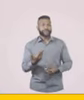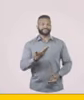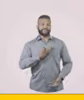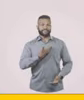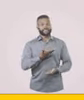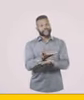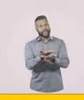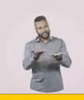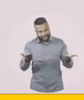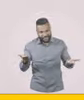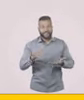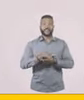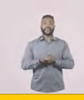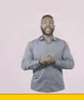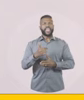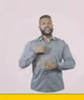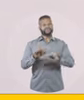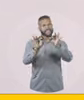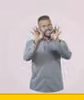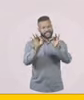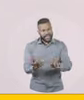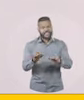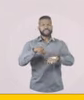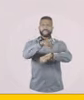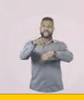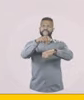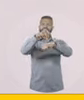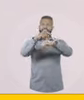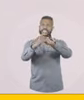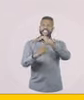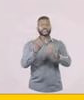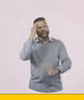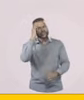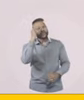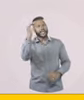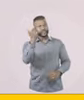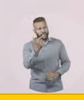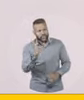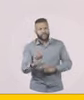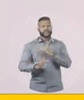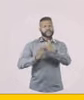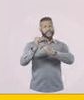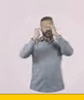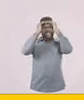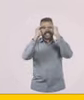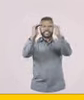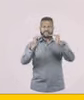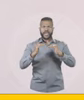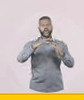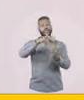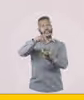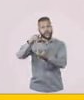Minhas amigas e meus amigos, eu tenho certeza que o nosso país vai voltar a sonhar e reconquistar o respeito do